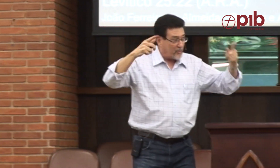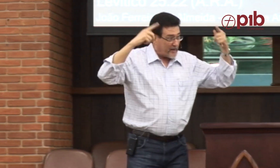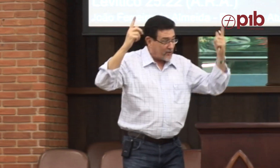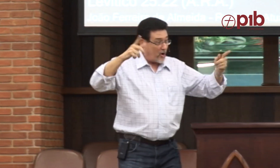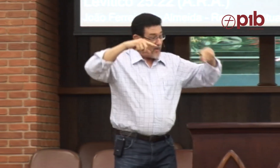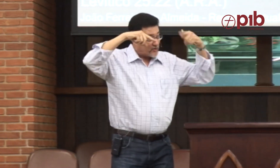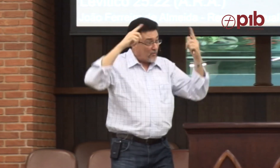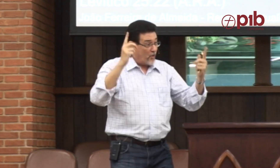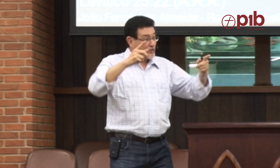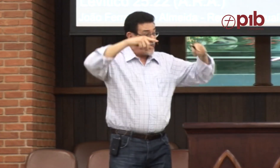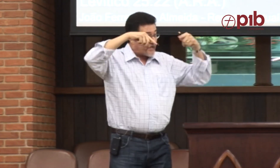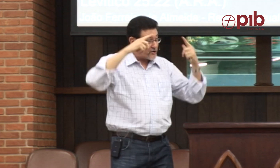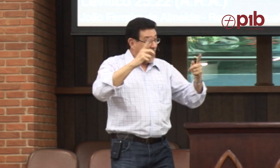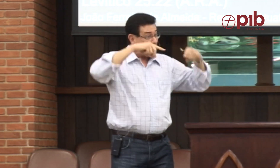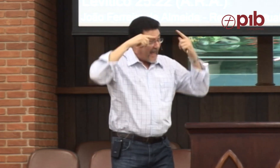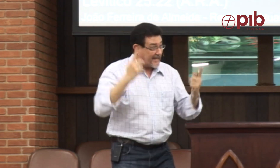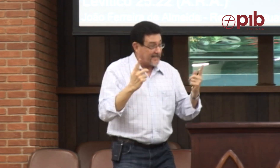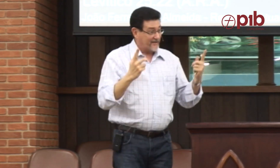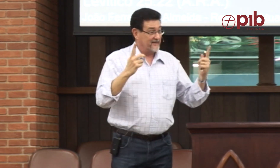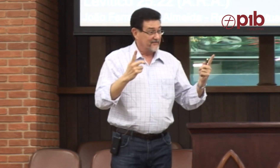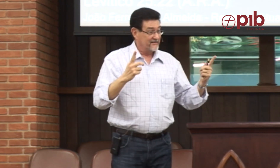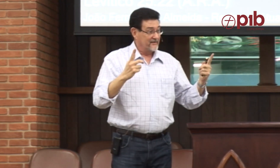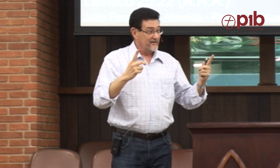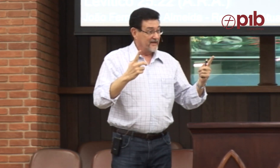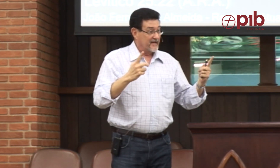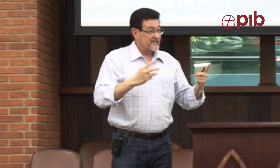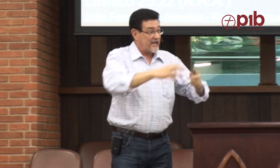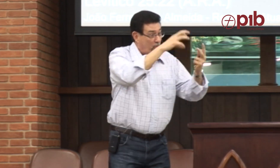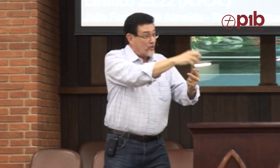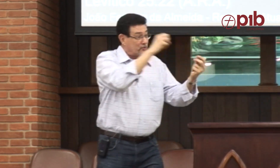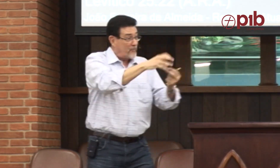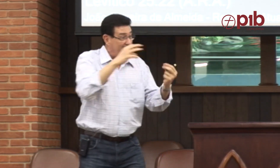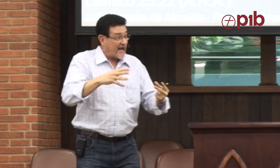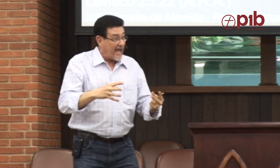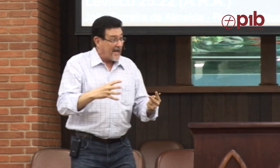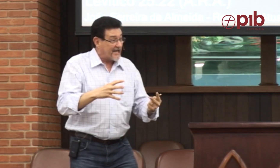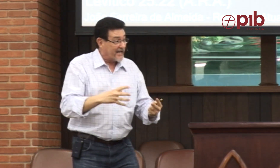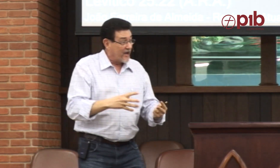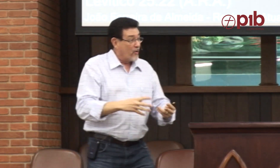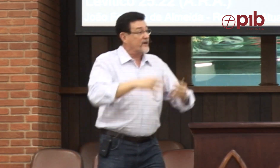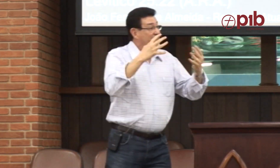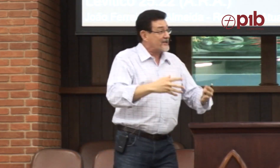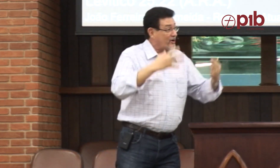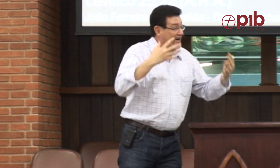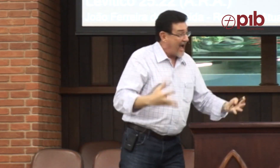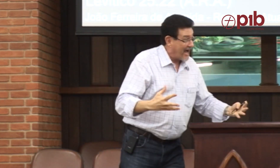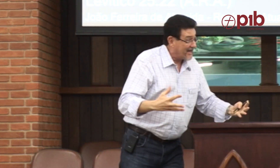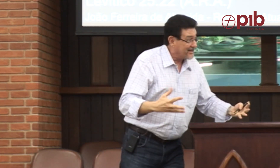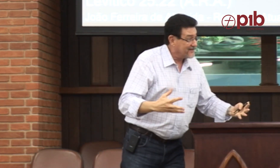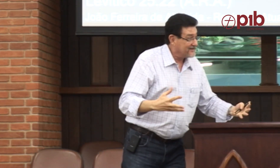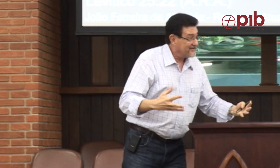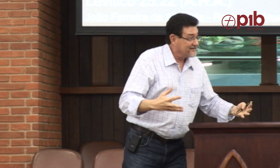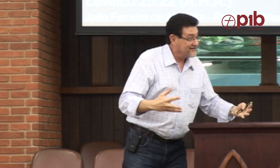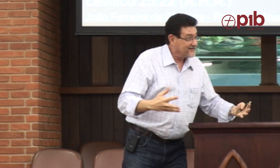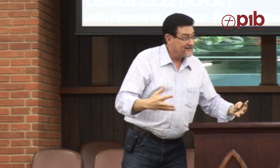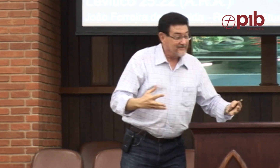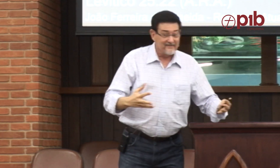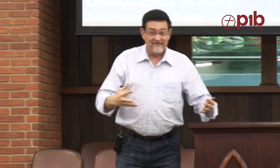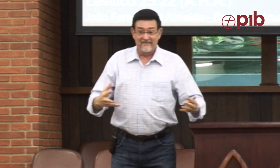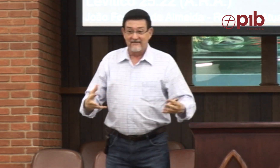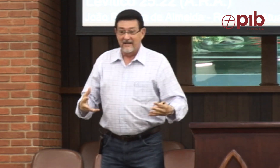tem muito petróleo mas o muito é só aquele se eu consumir aquele o que vai sobrar